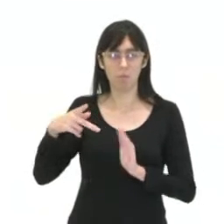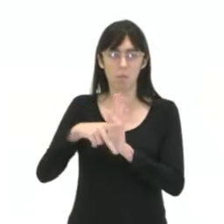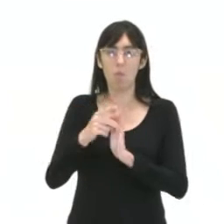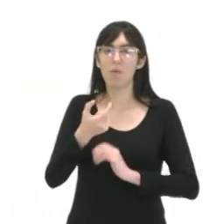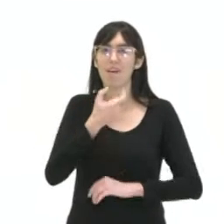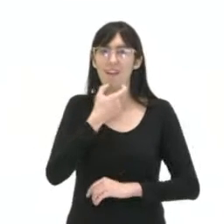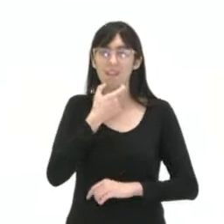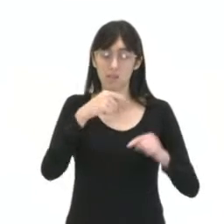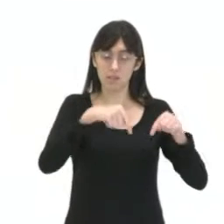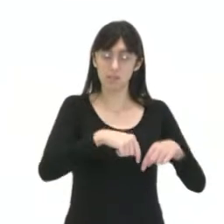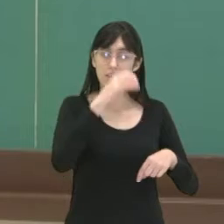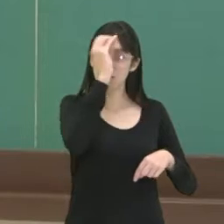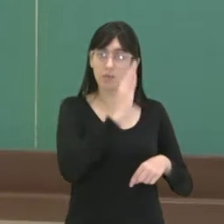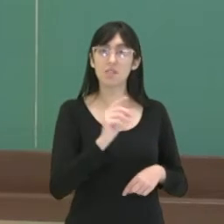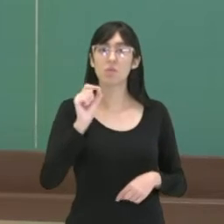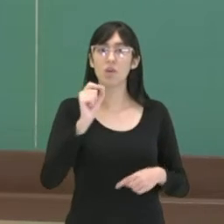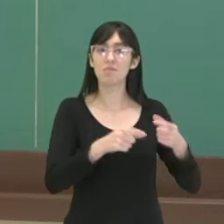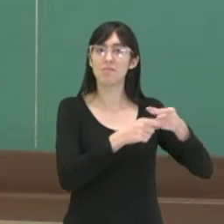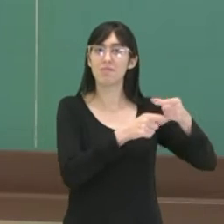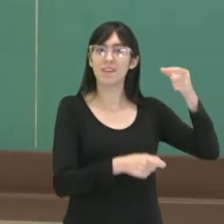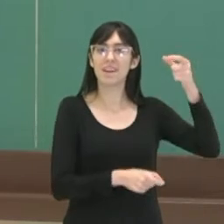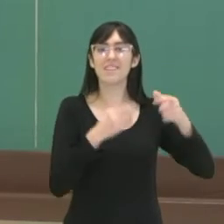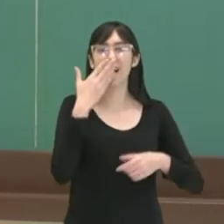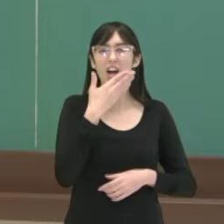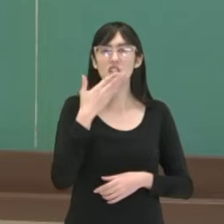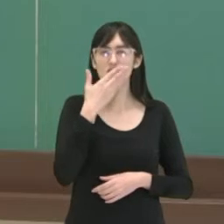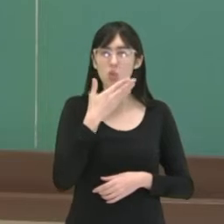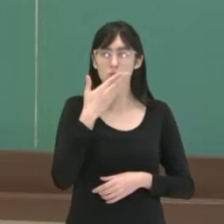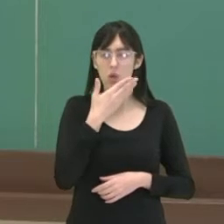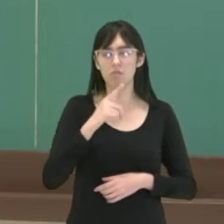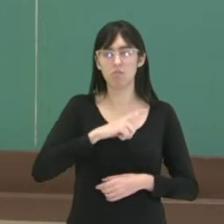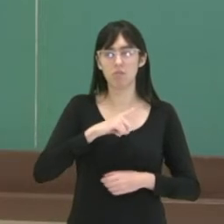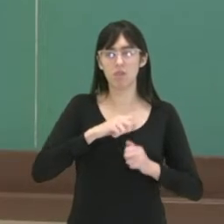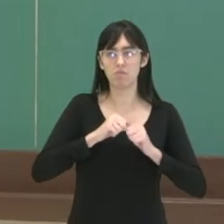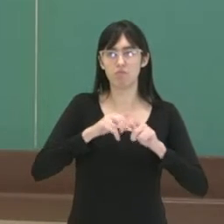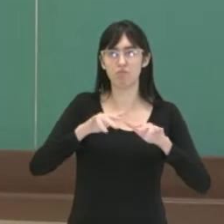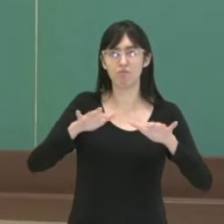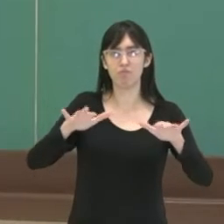a cana-de-açúcar durante esse período de colonização.